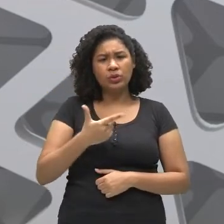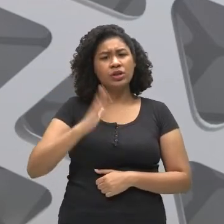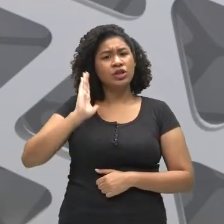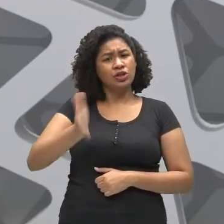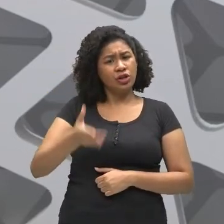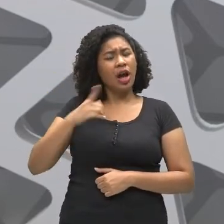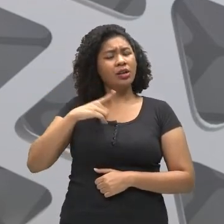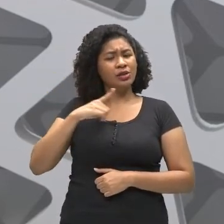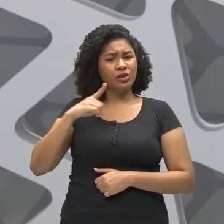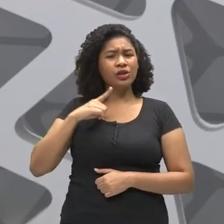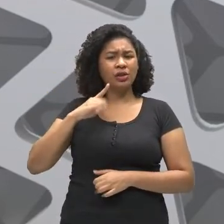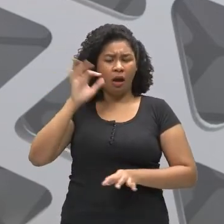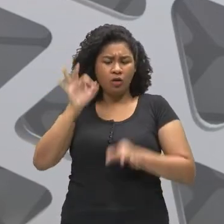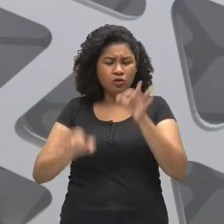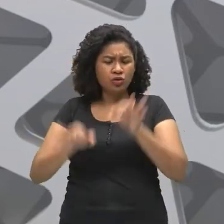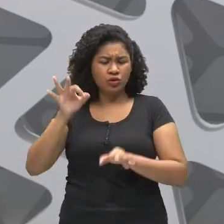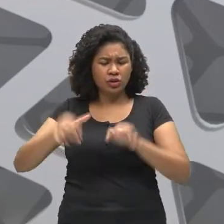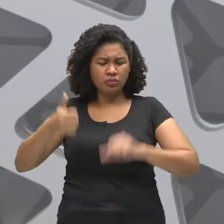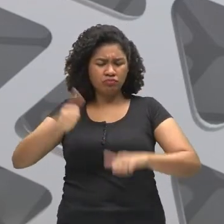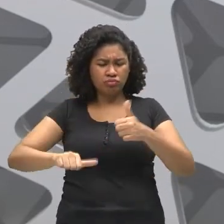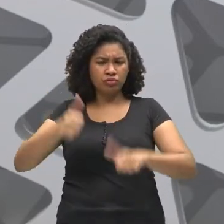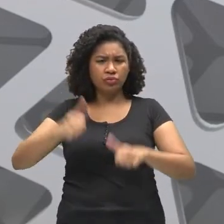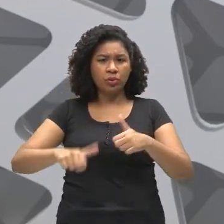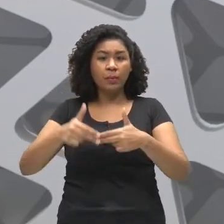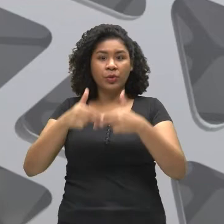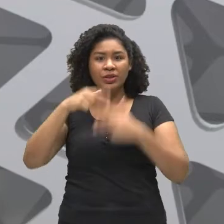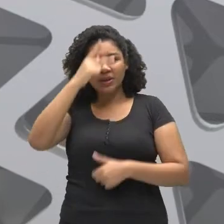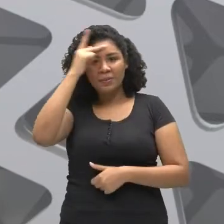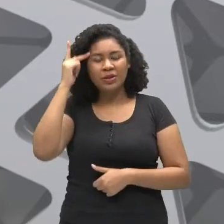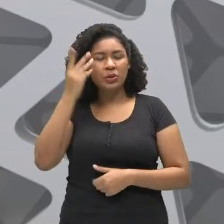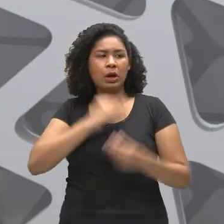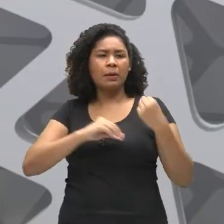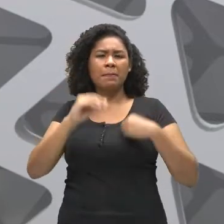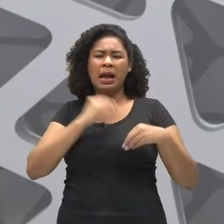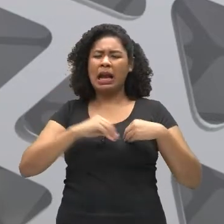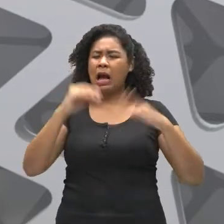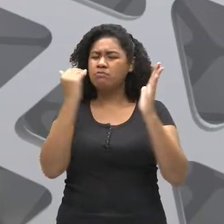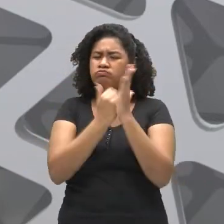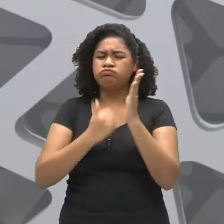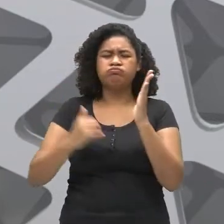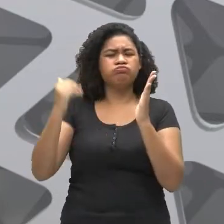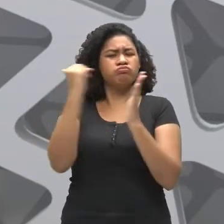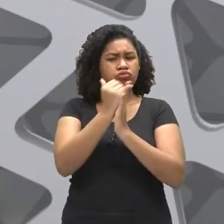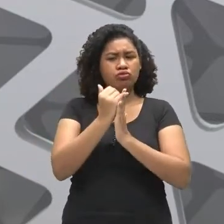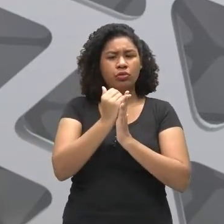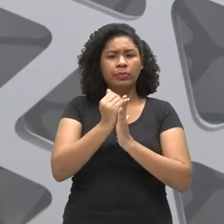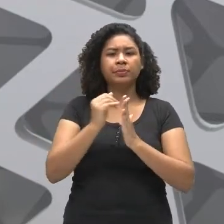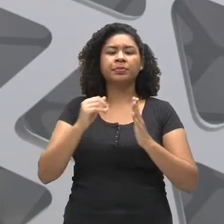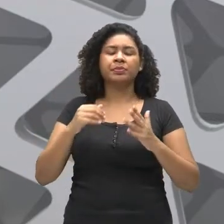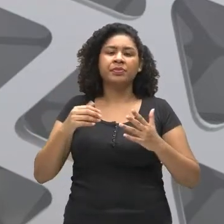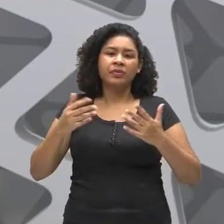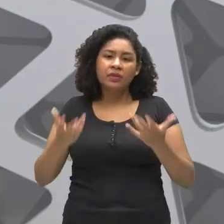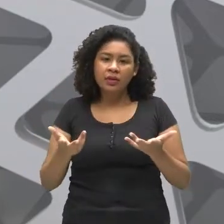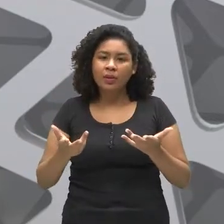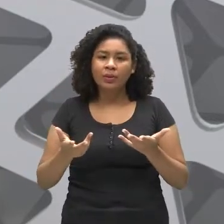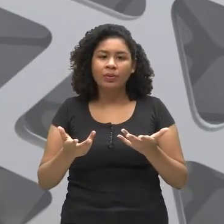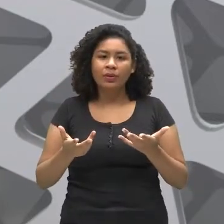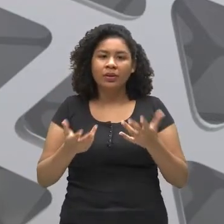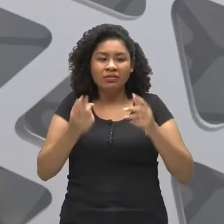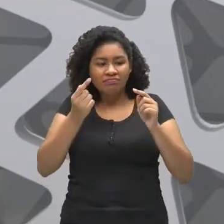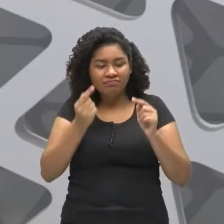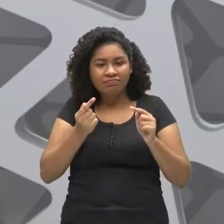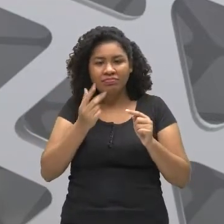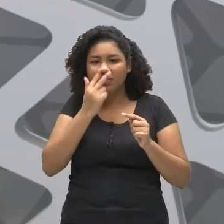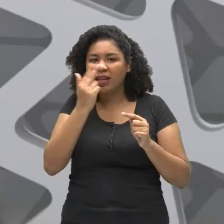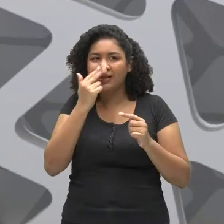Então, todos aqueles que eram considerados hereges, ou seja, pecadores num grau muito grande, que realmente não correspondiam à Igreja